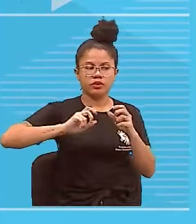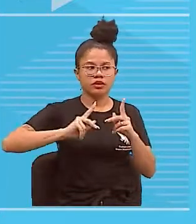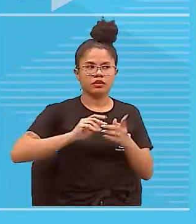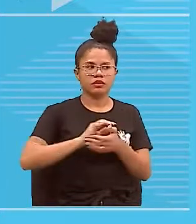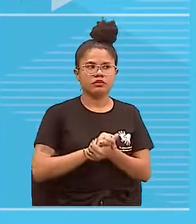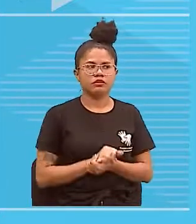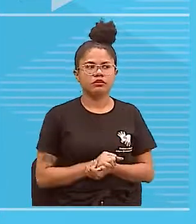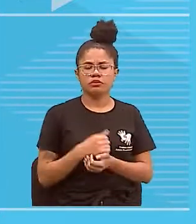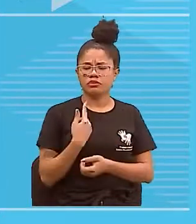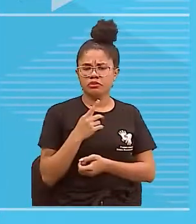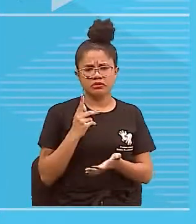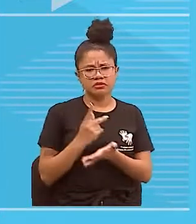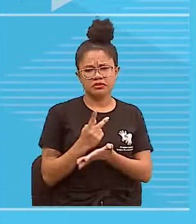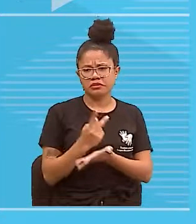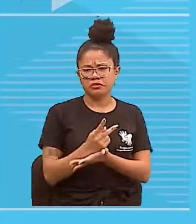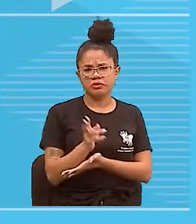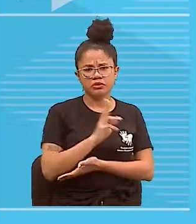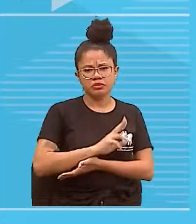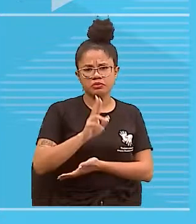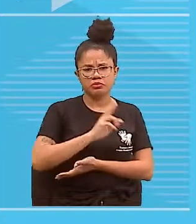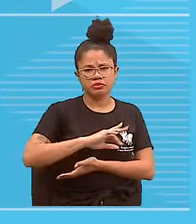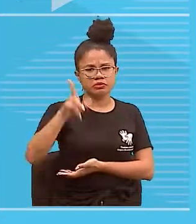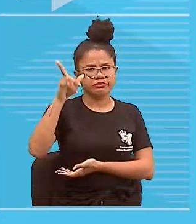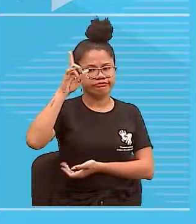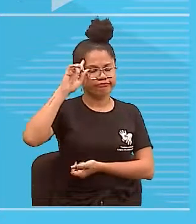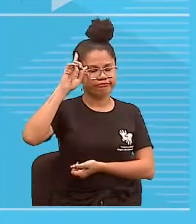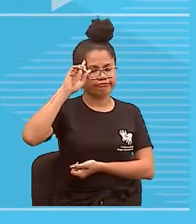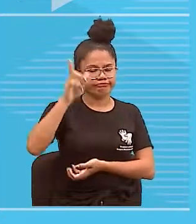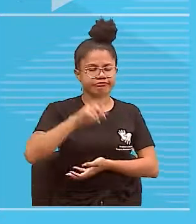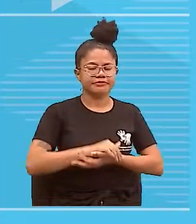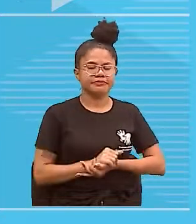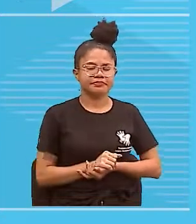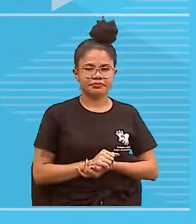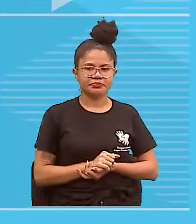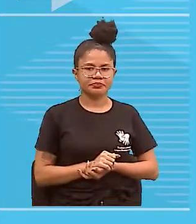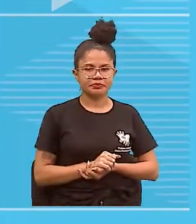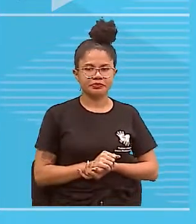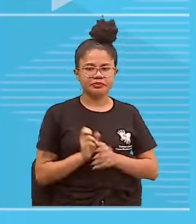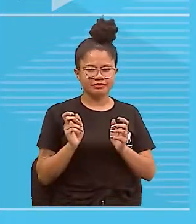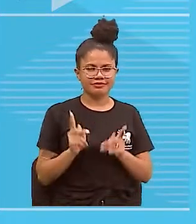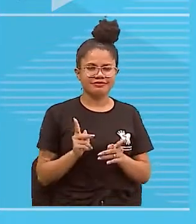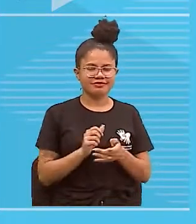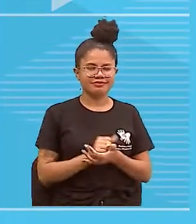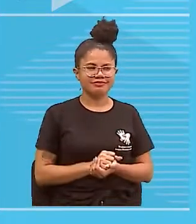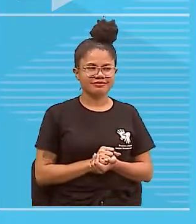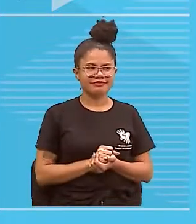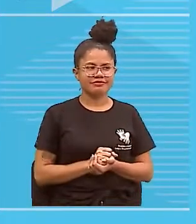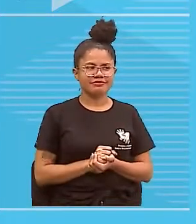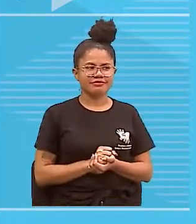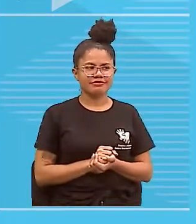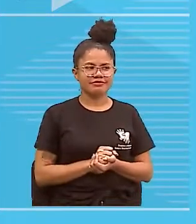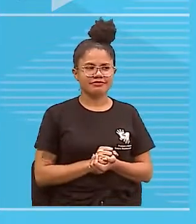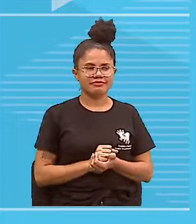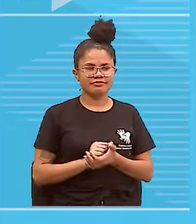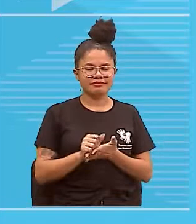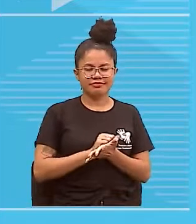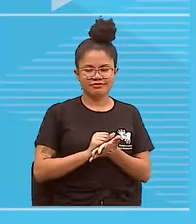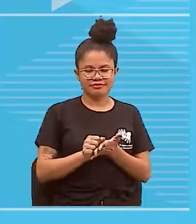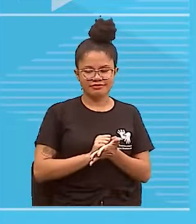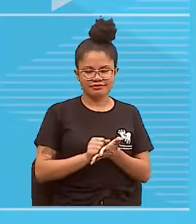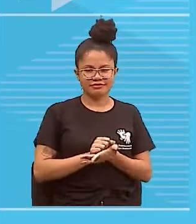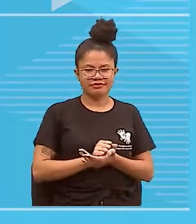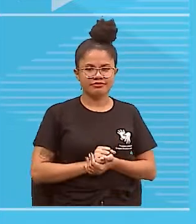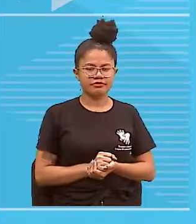isso automaticamente na fala no dia a dia né mas vem daqui tá tranquilo Se eu apagar aqui que era